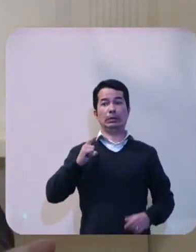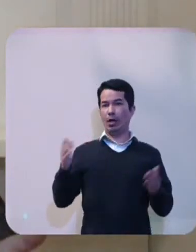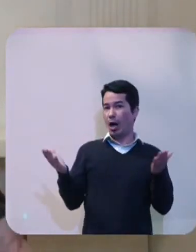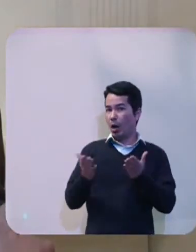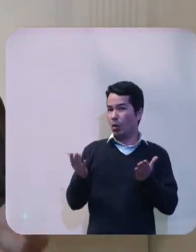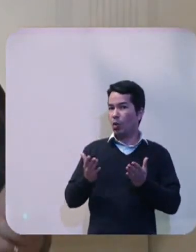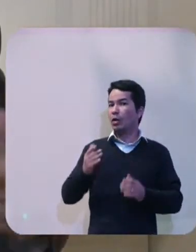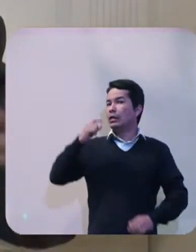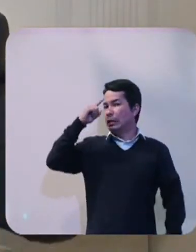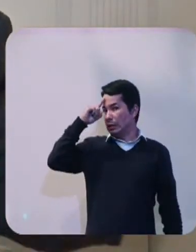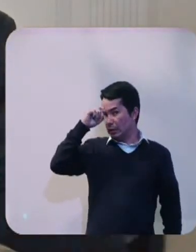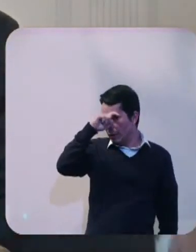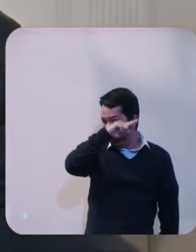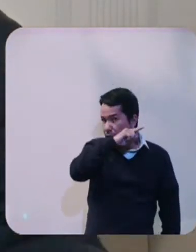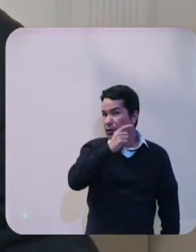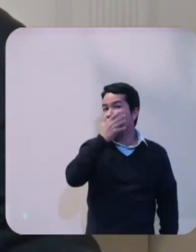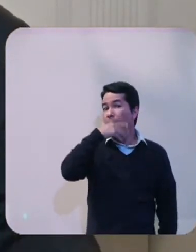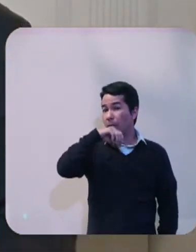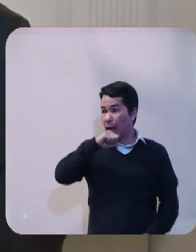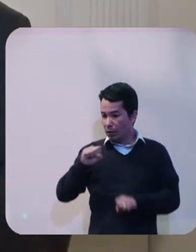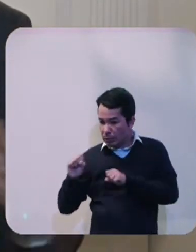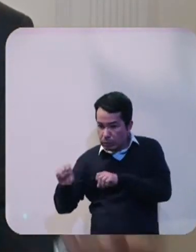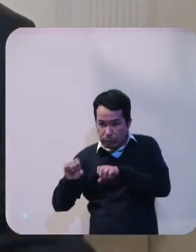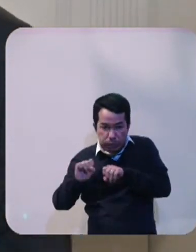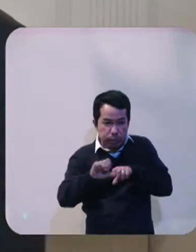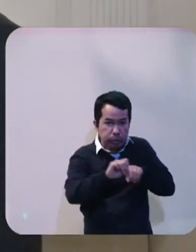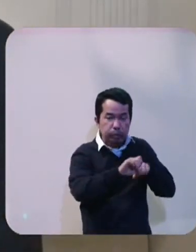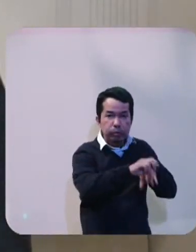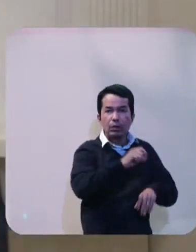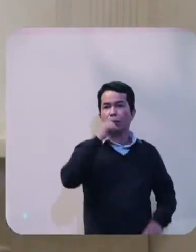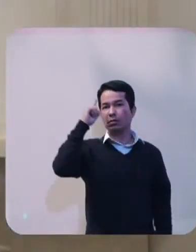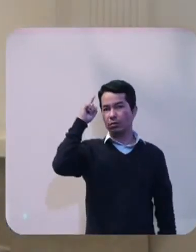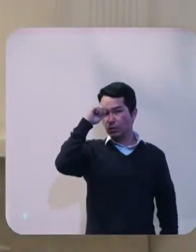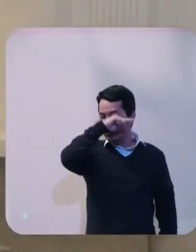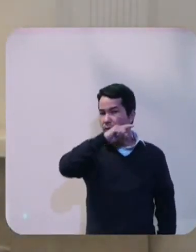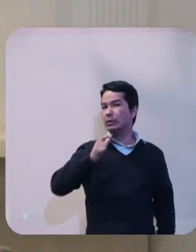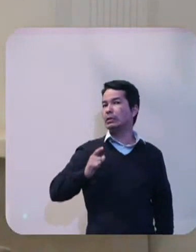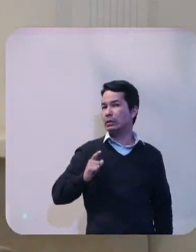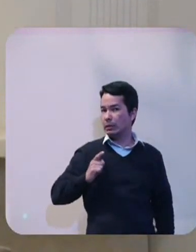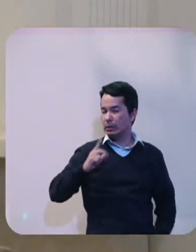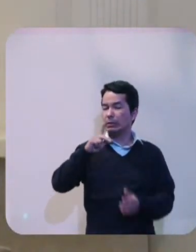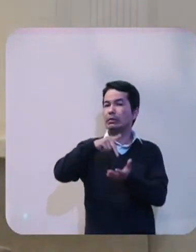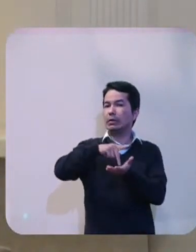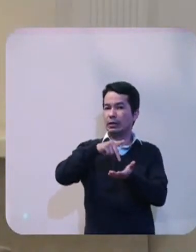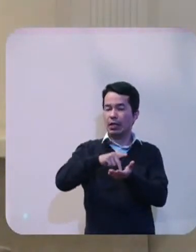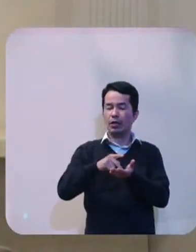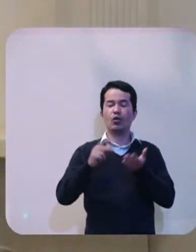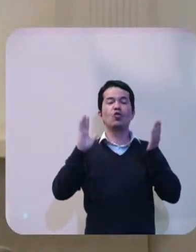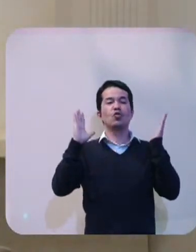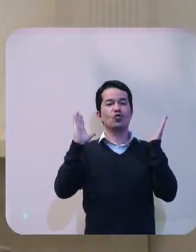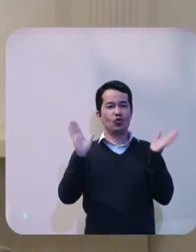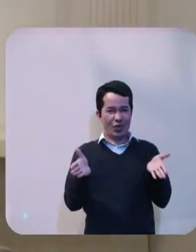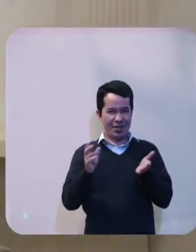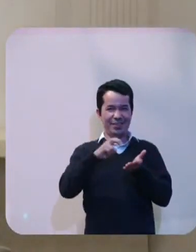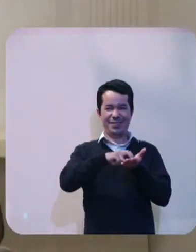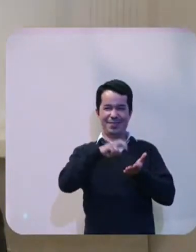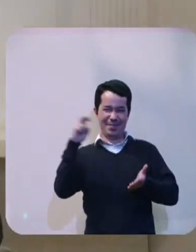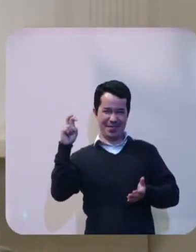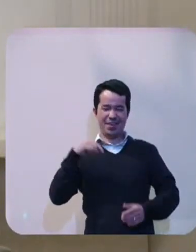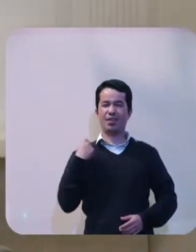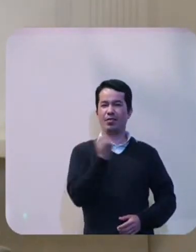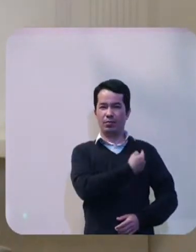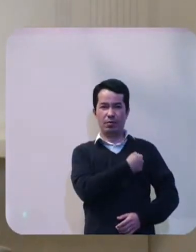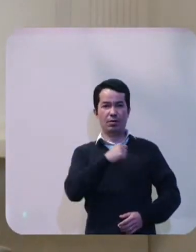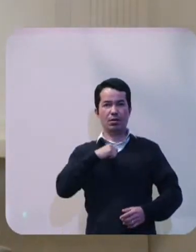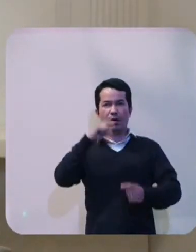da paternidade nestes dias, nesse contexto. E hoje pela manhã nós falamos do primeiro